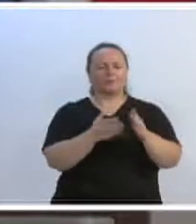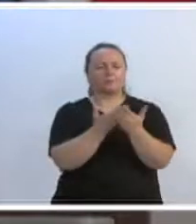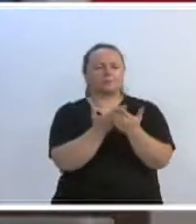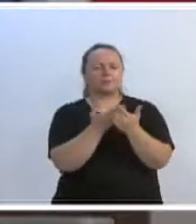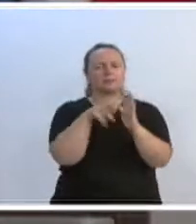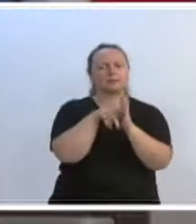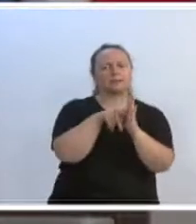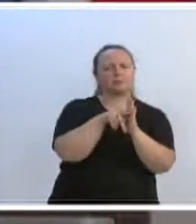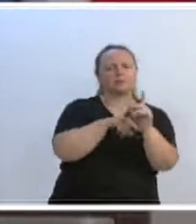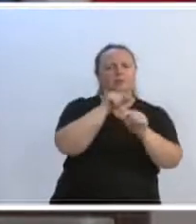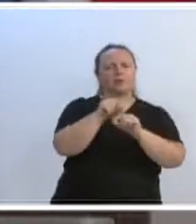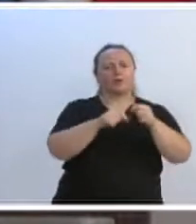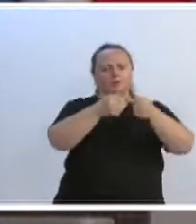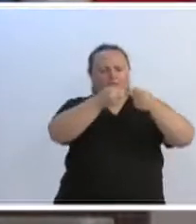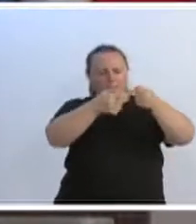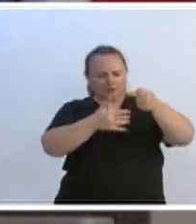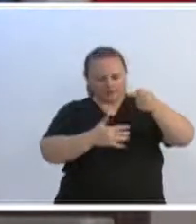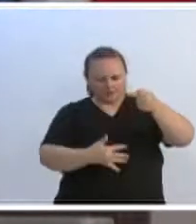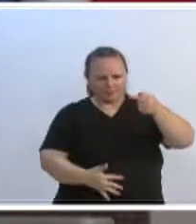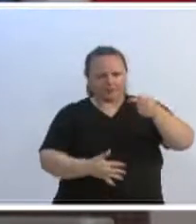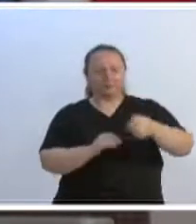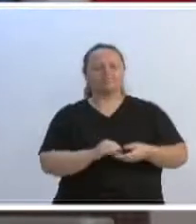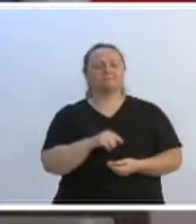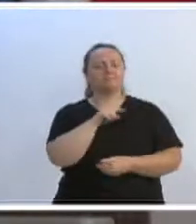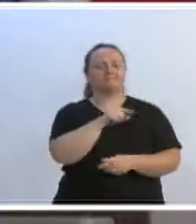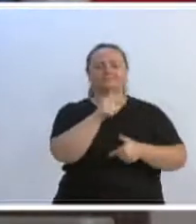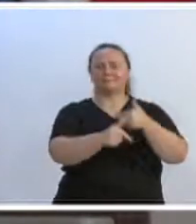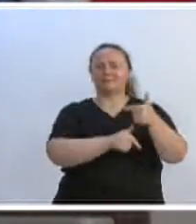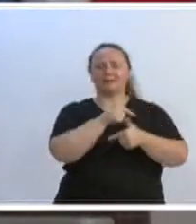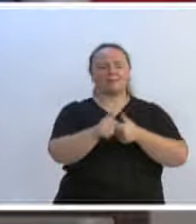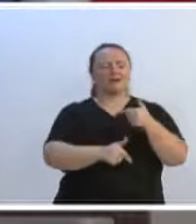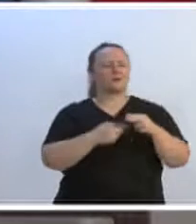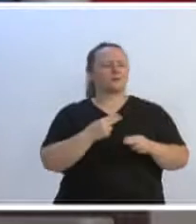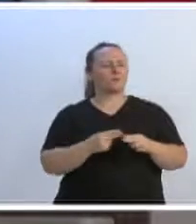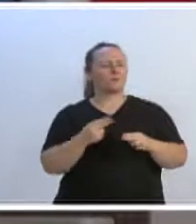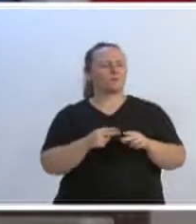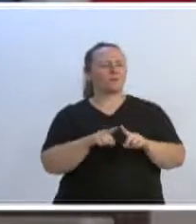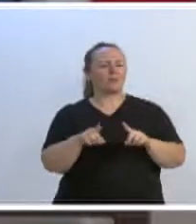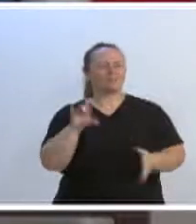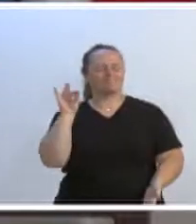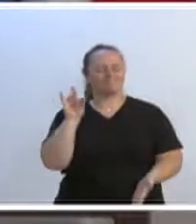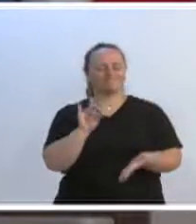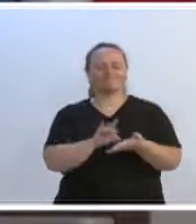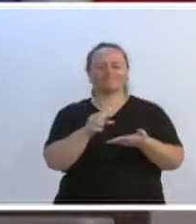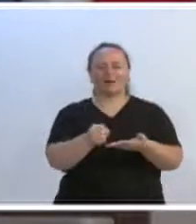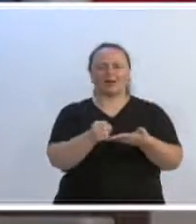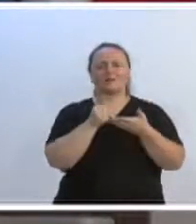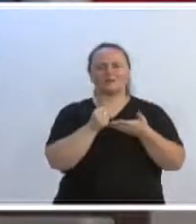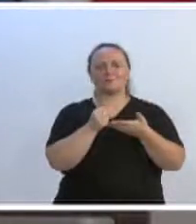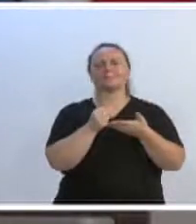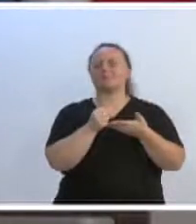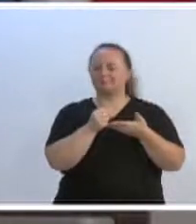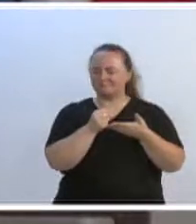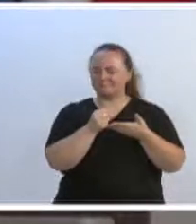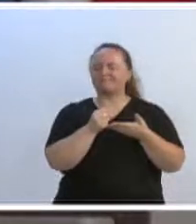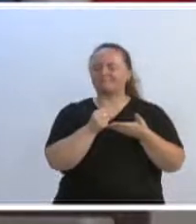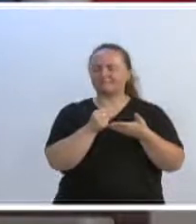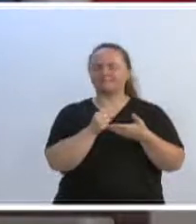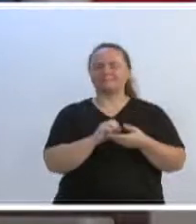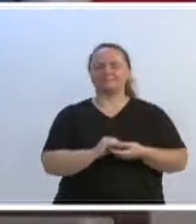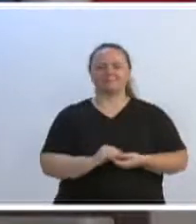Anne Marie Fouquet-Schink, que hoje não se encontra. Dona Anne, desculpe, é uma parceira